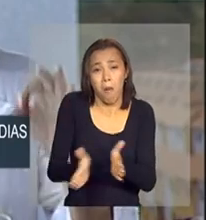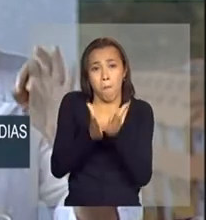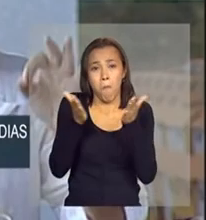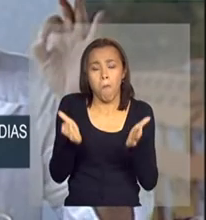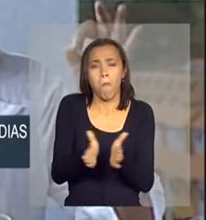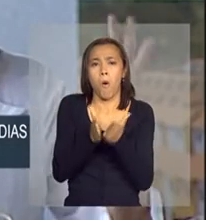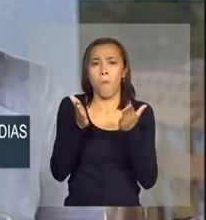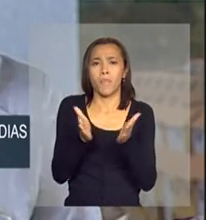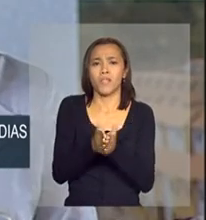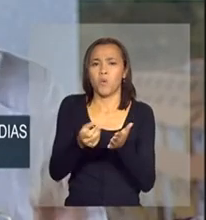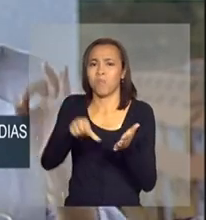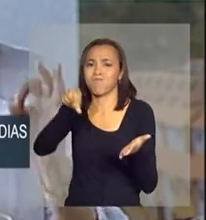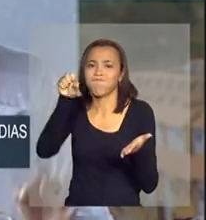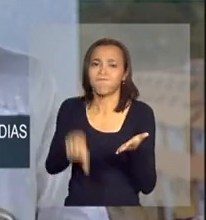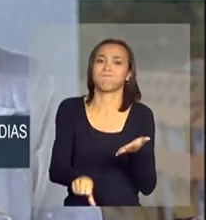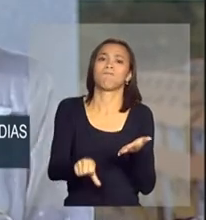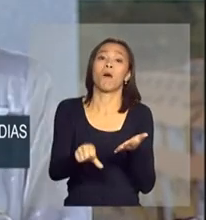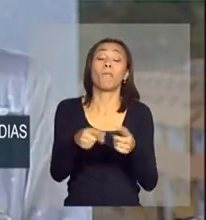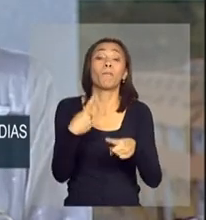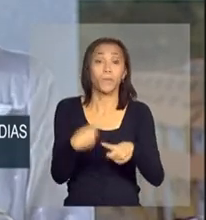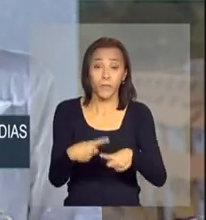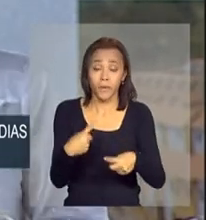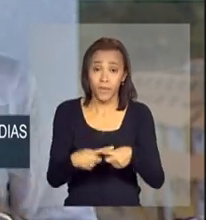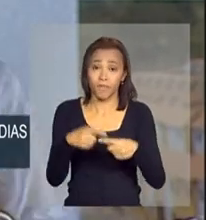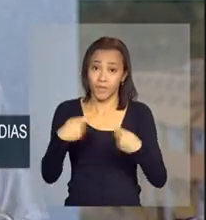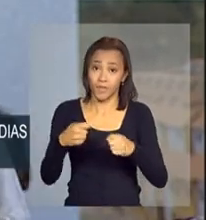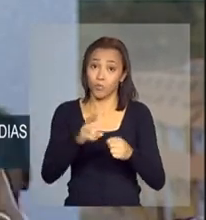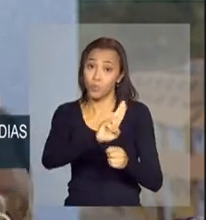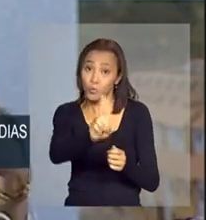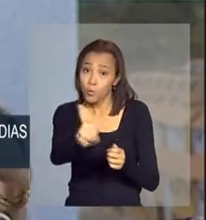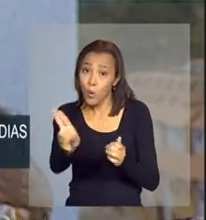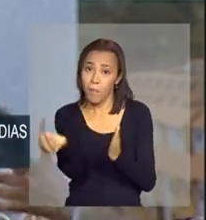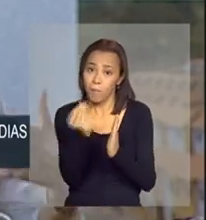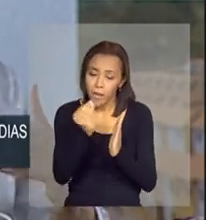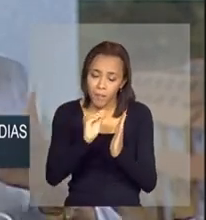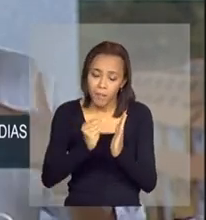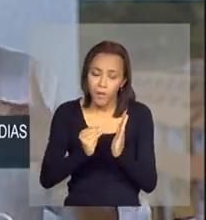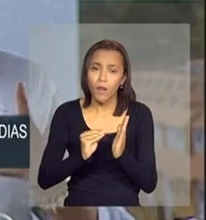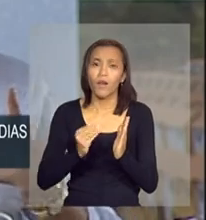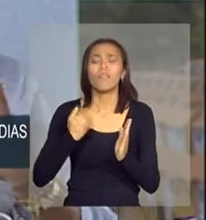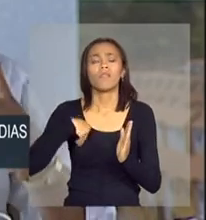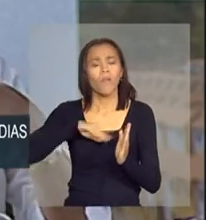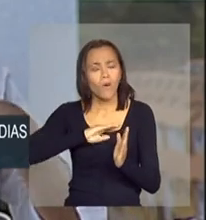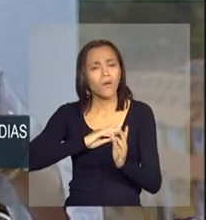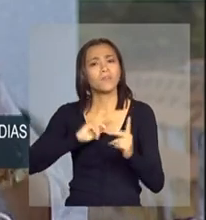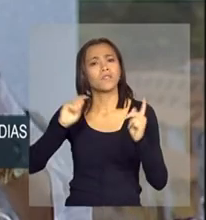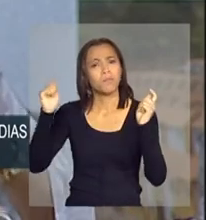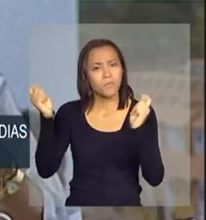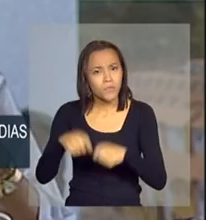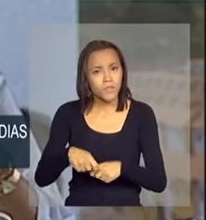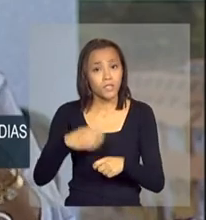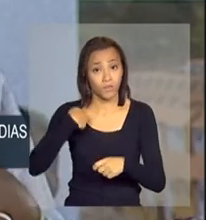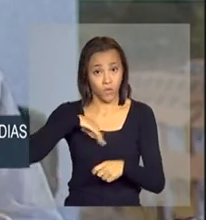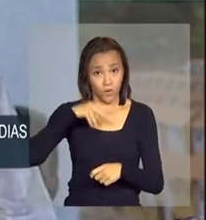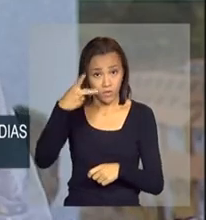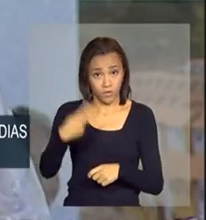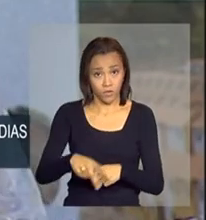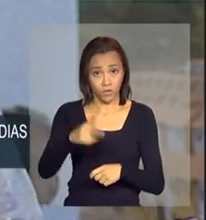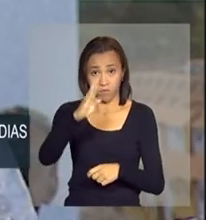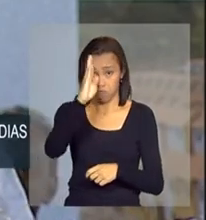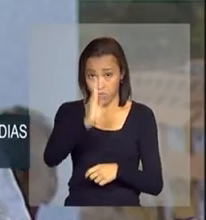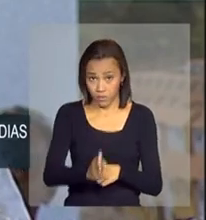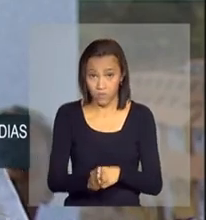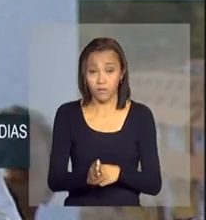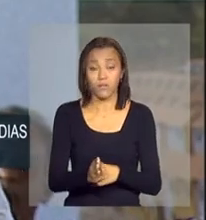pobreza ou na miséria por quê o que nós temos condições nós brasileiros